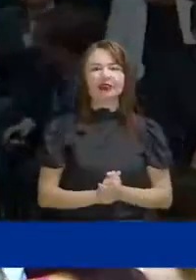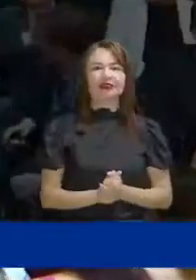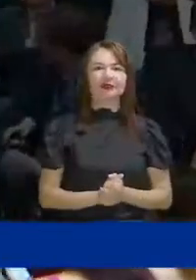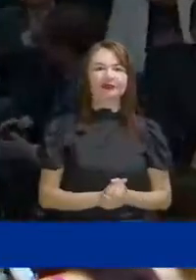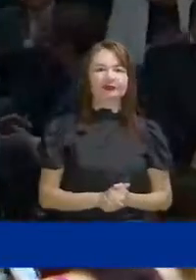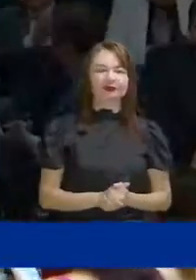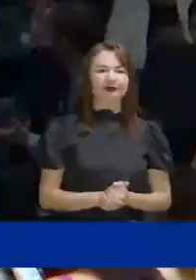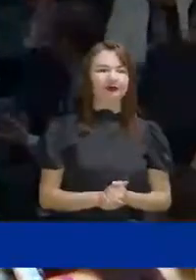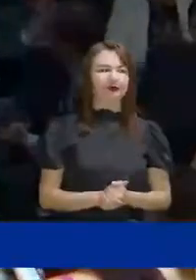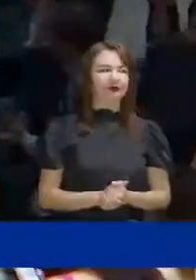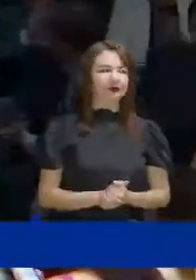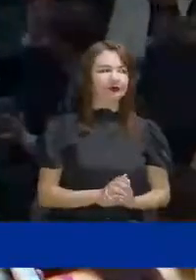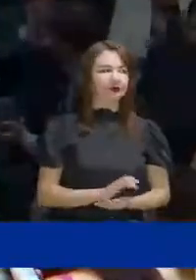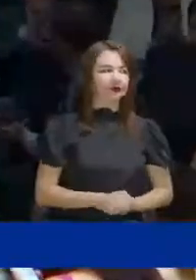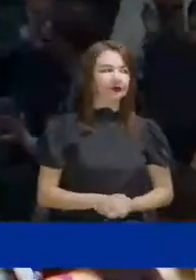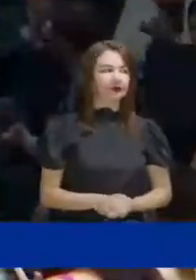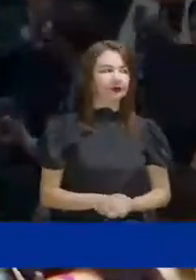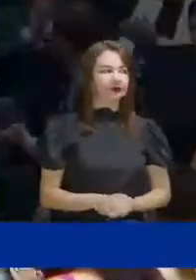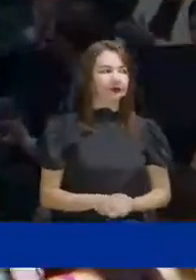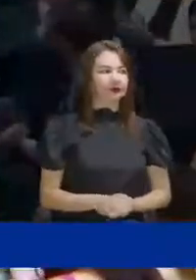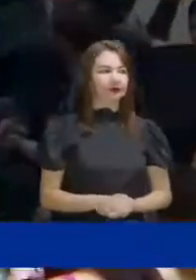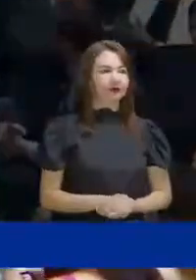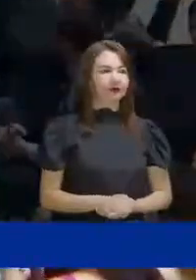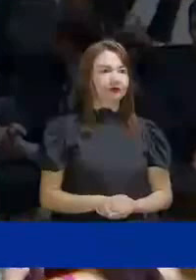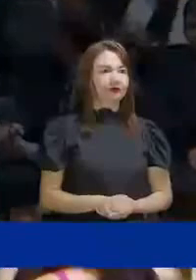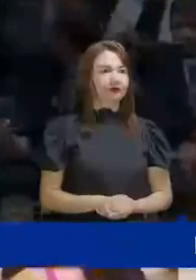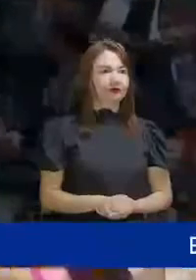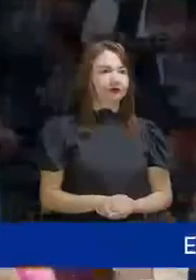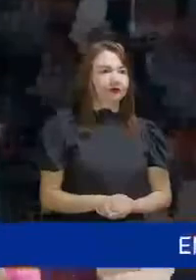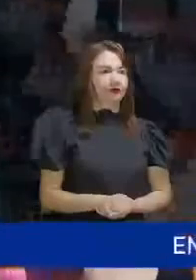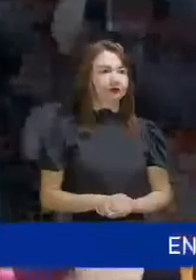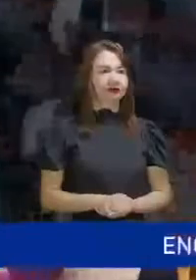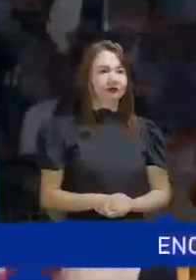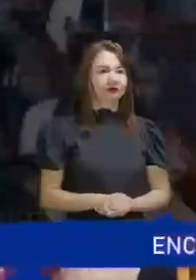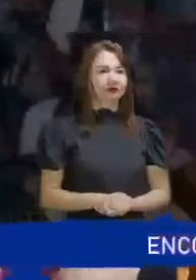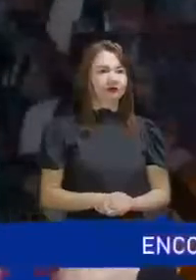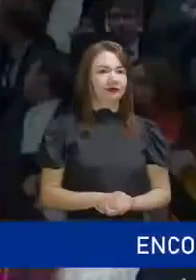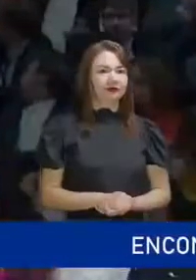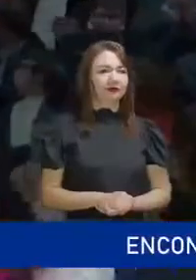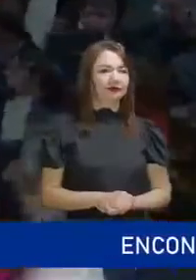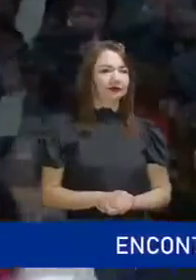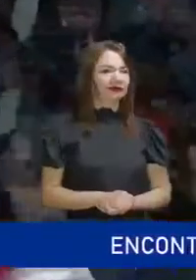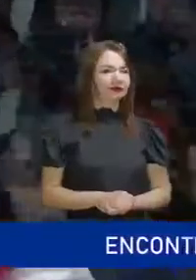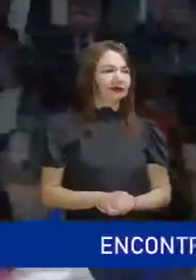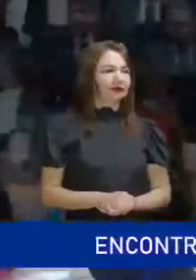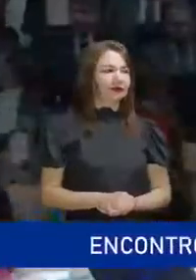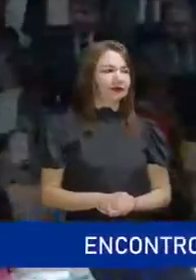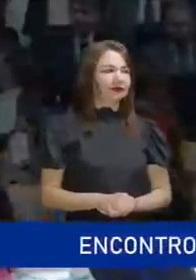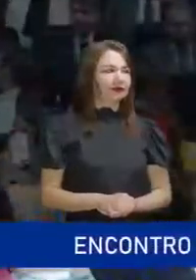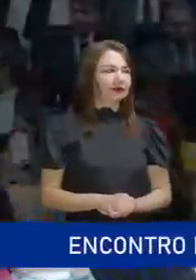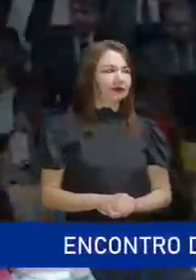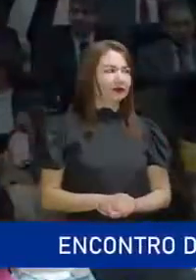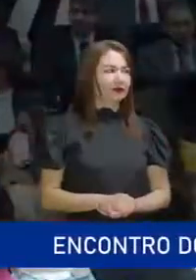todos. No auditório, o grupo indígena entra no plenário.